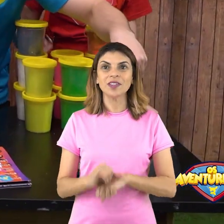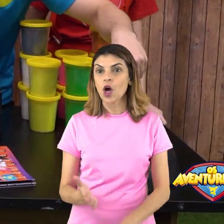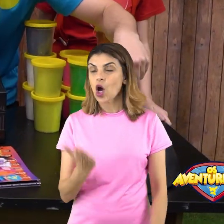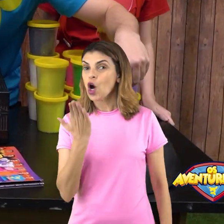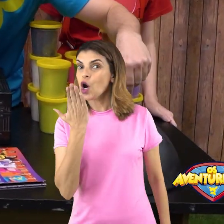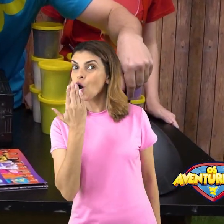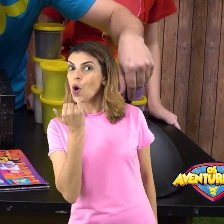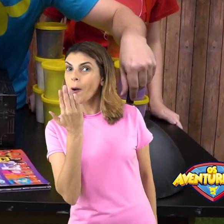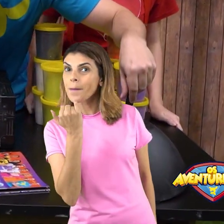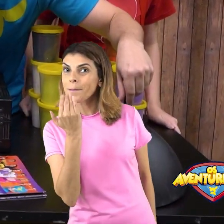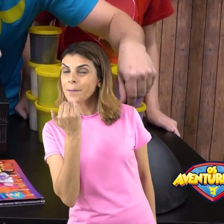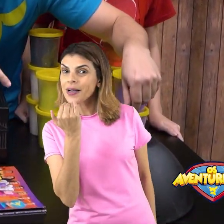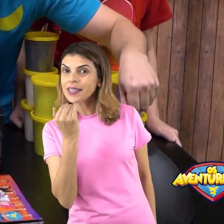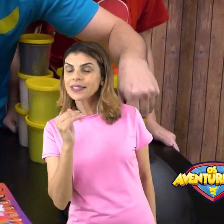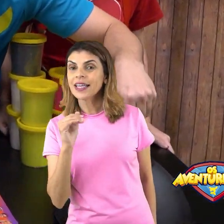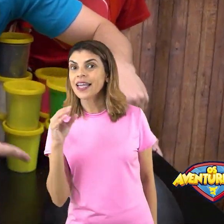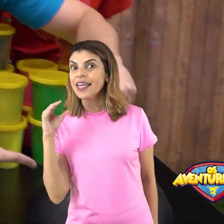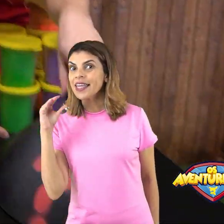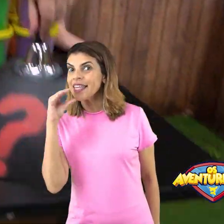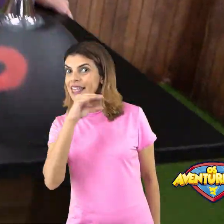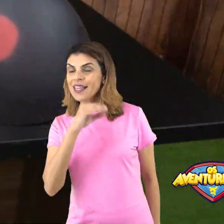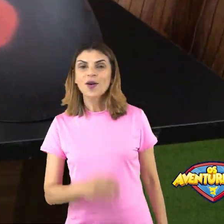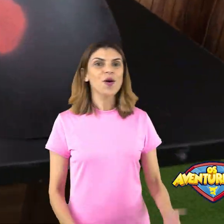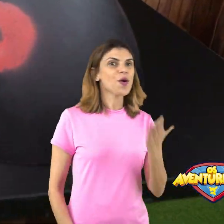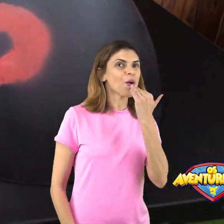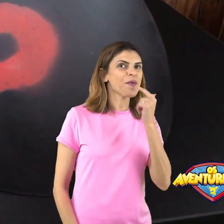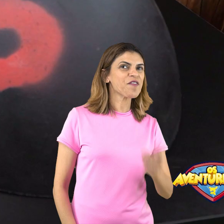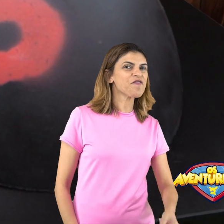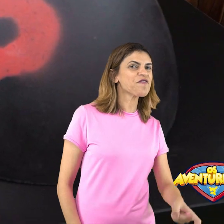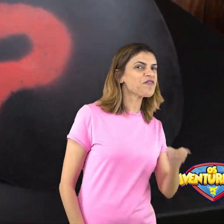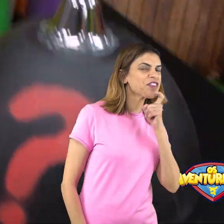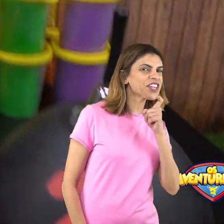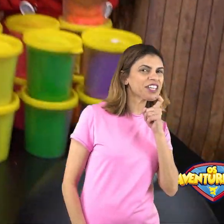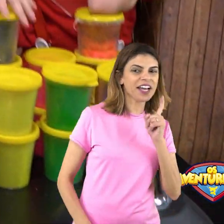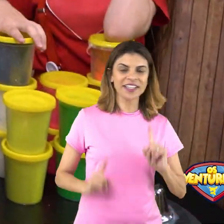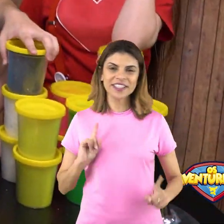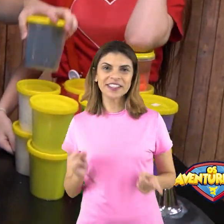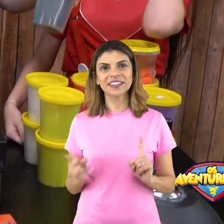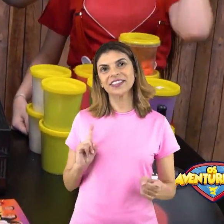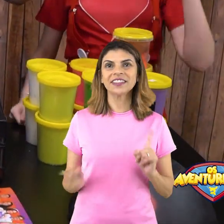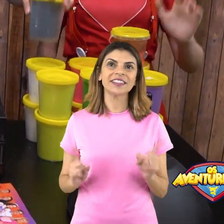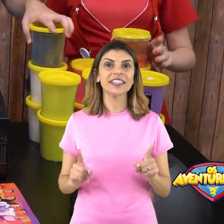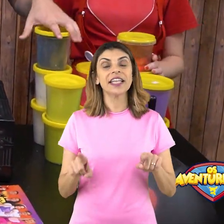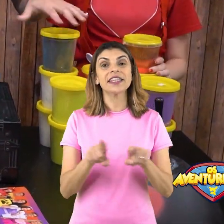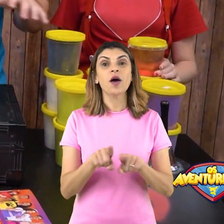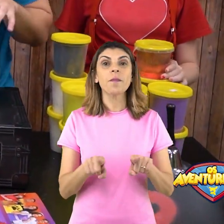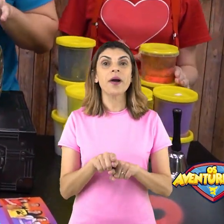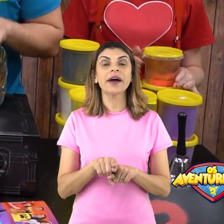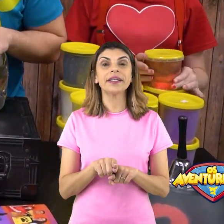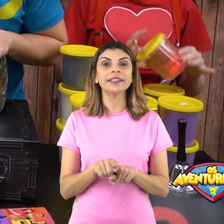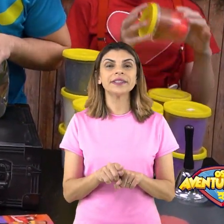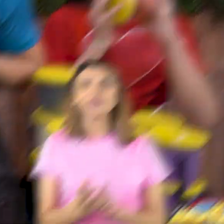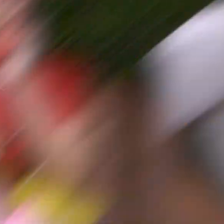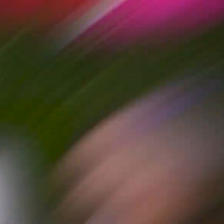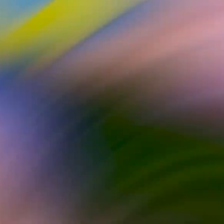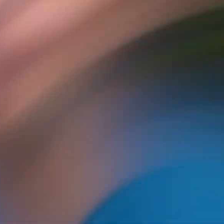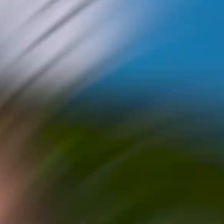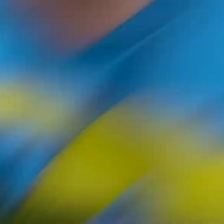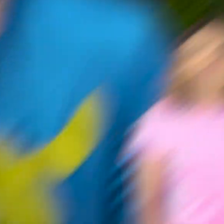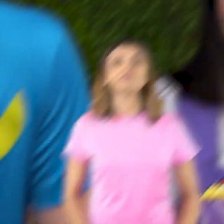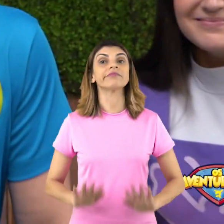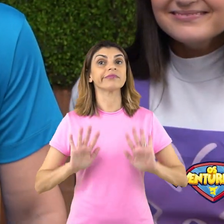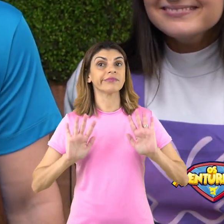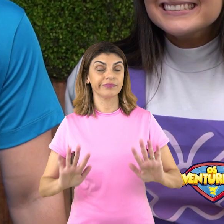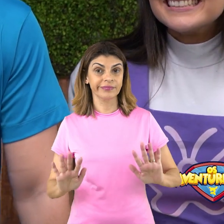Comida quente versus comida fria! E tem também fazer comida de massinha. Muito